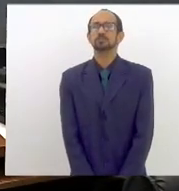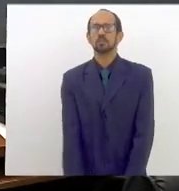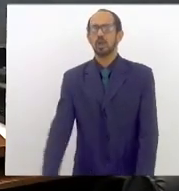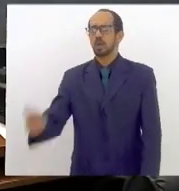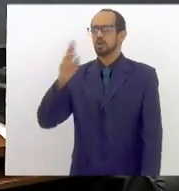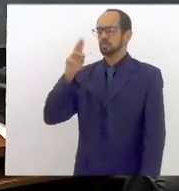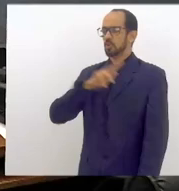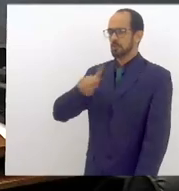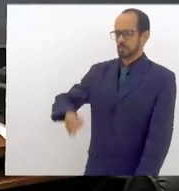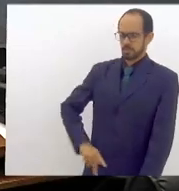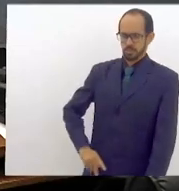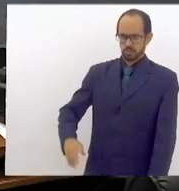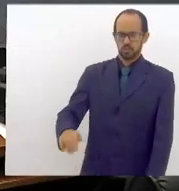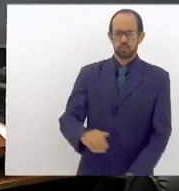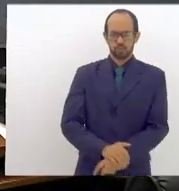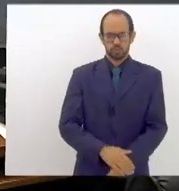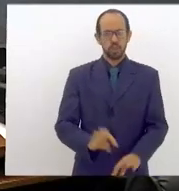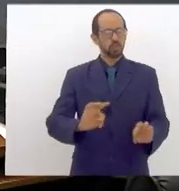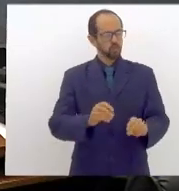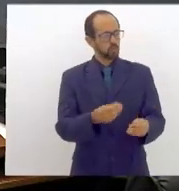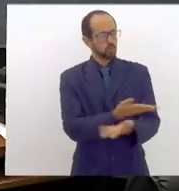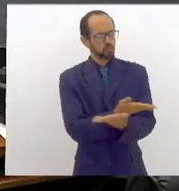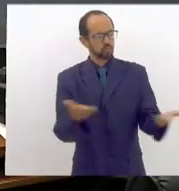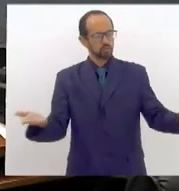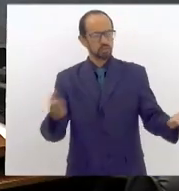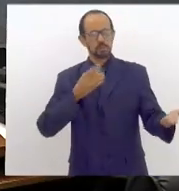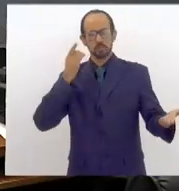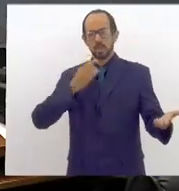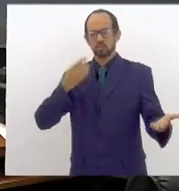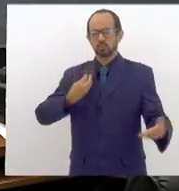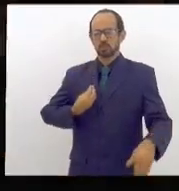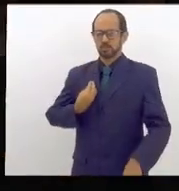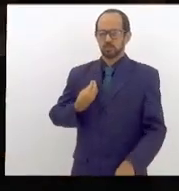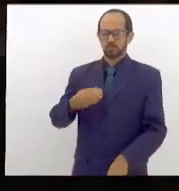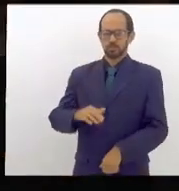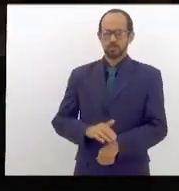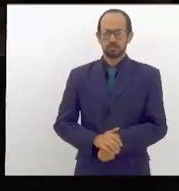senhor presidente senhoras deputadas senhores Deputados